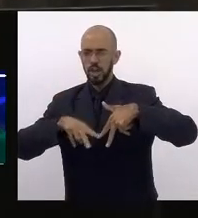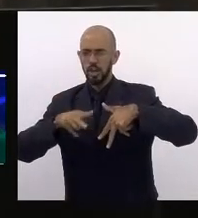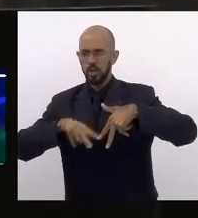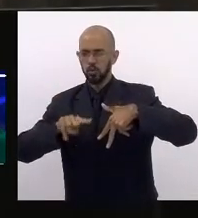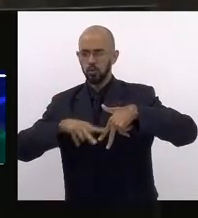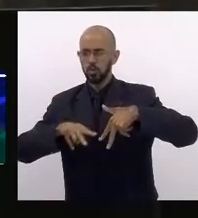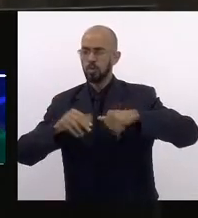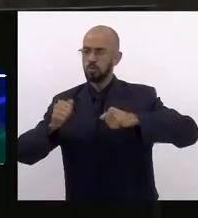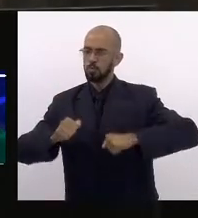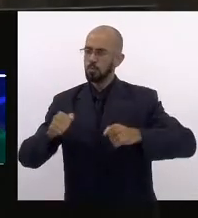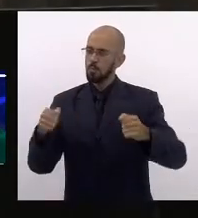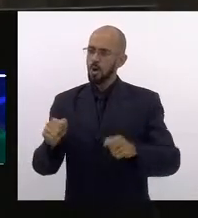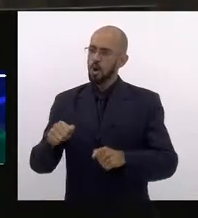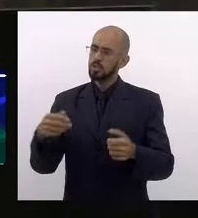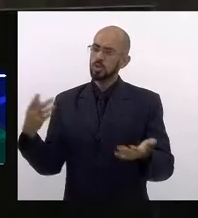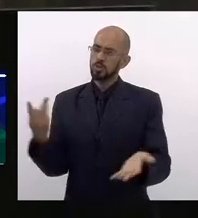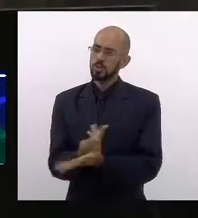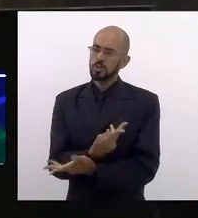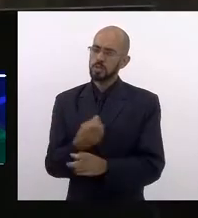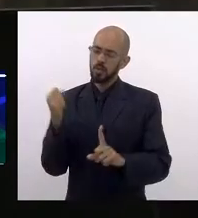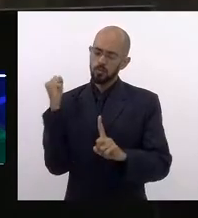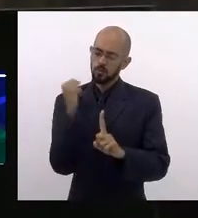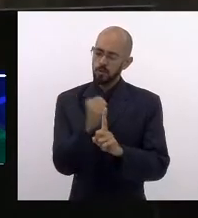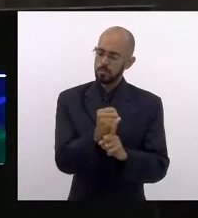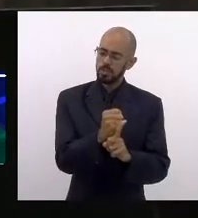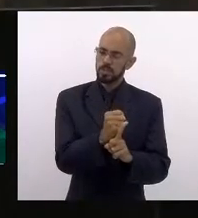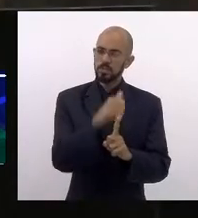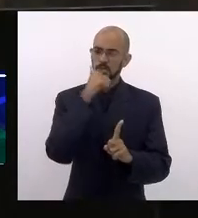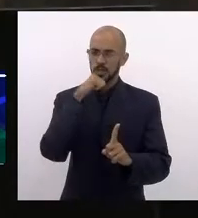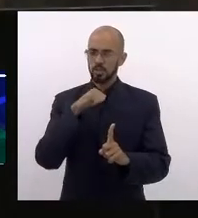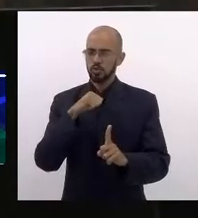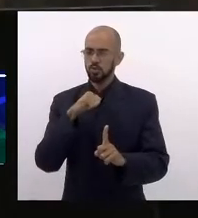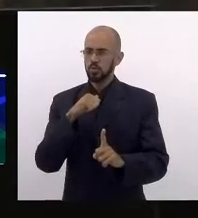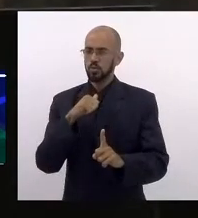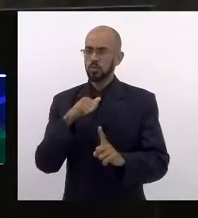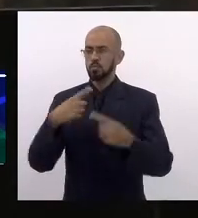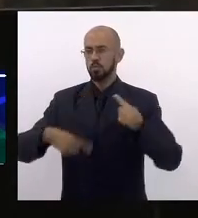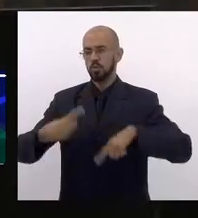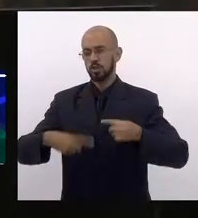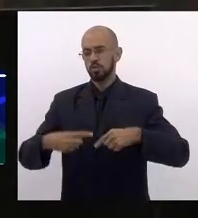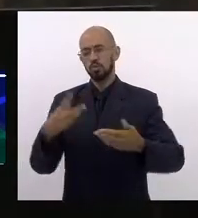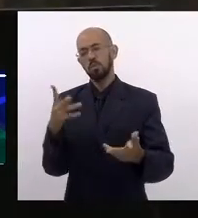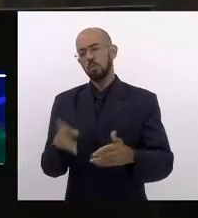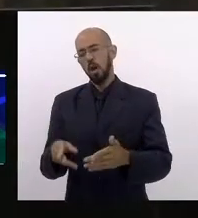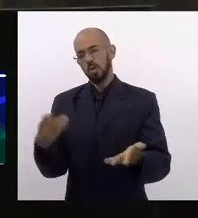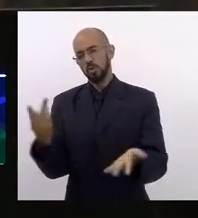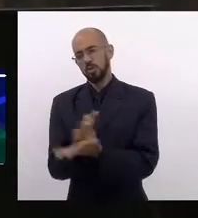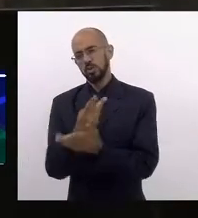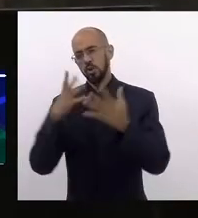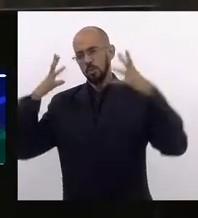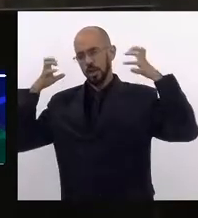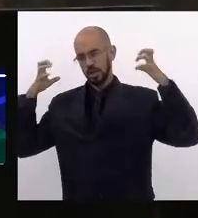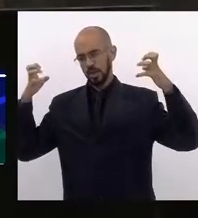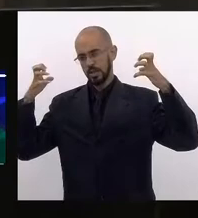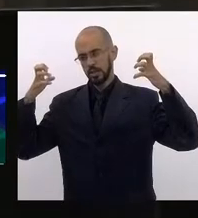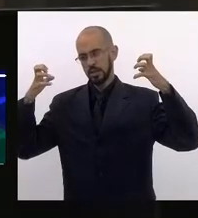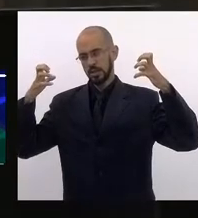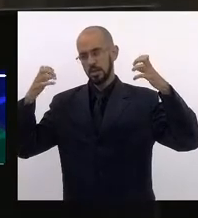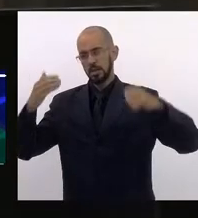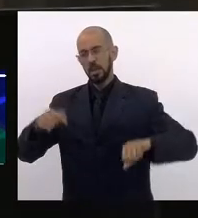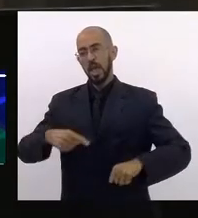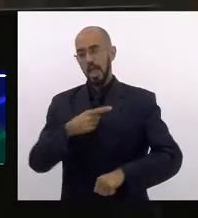podem desaguar num feminicídio político, como ocorreu com Marielle Franco. Marielle Franco, que foi minha